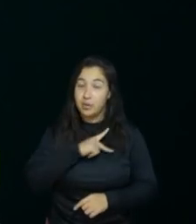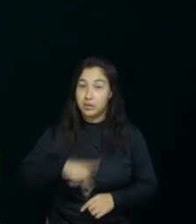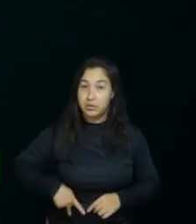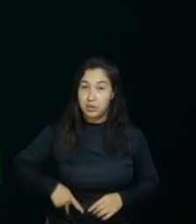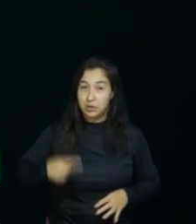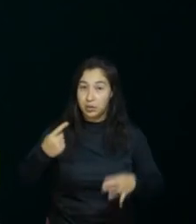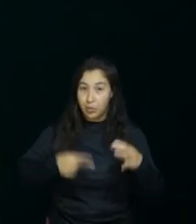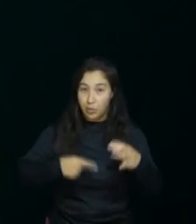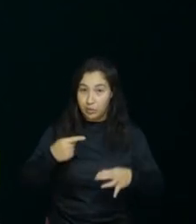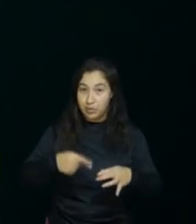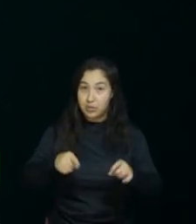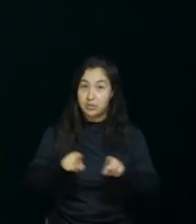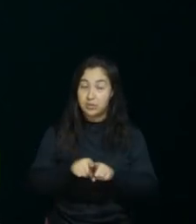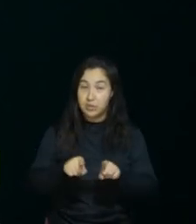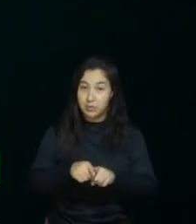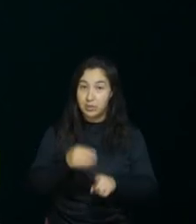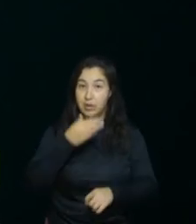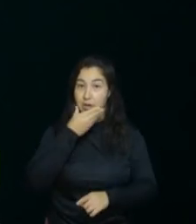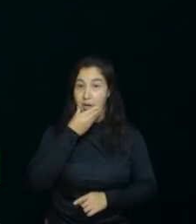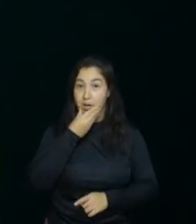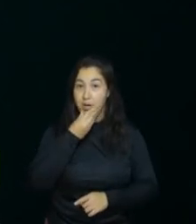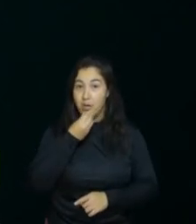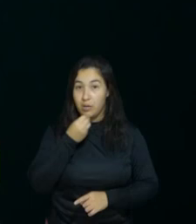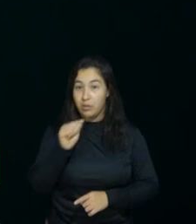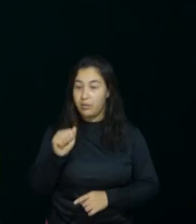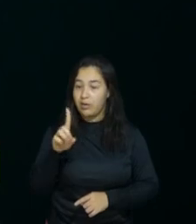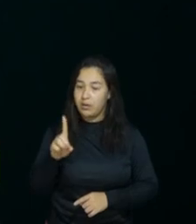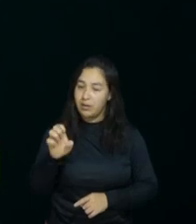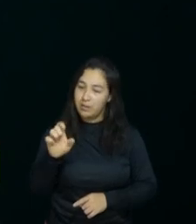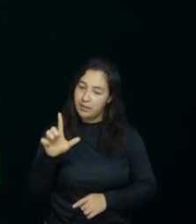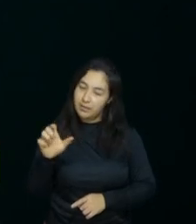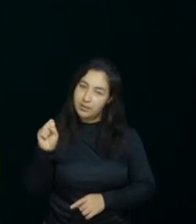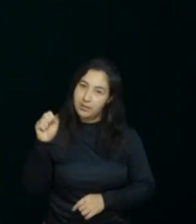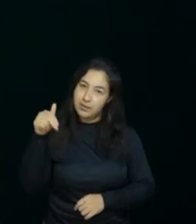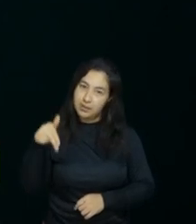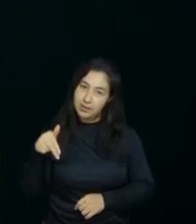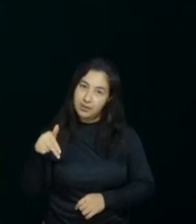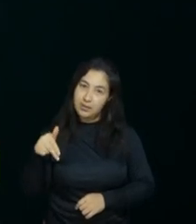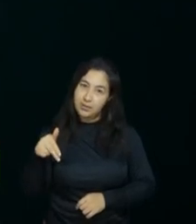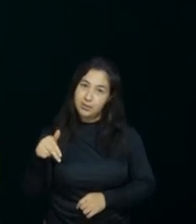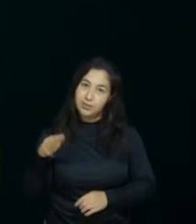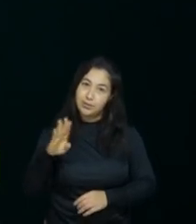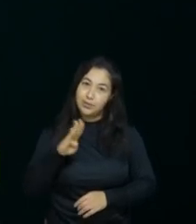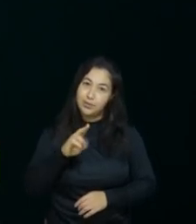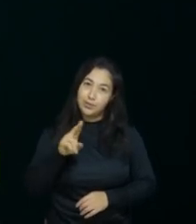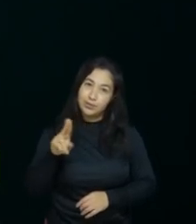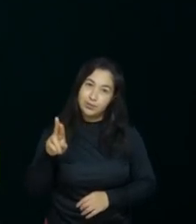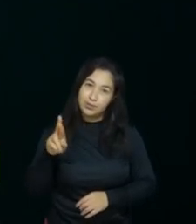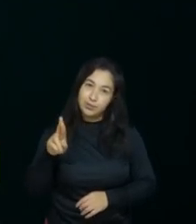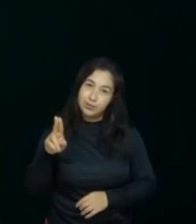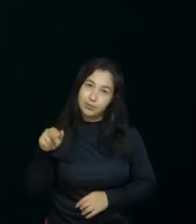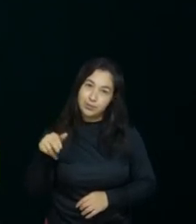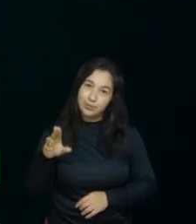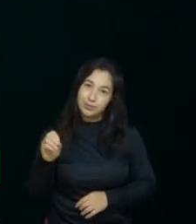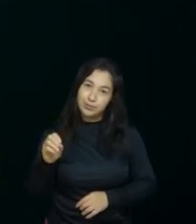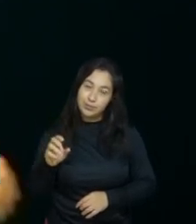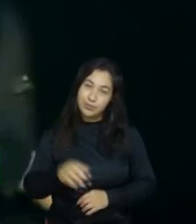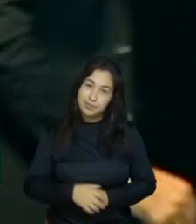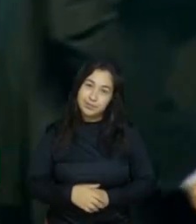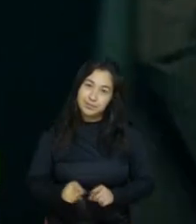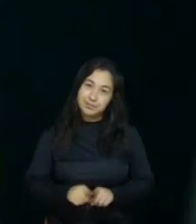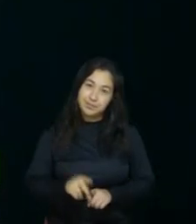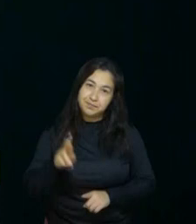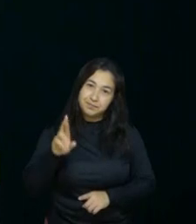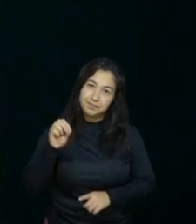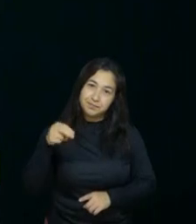os demais membros, que é o seu Álvaro Bruck, o Adelson Salvalágio, o Bruno Ricardo Franzmann, o Ronaldo